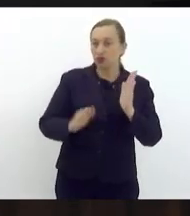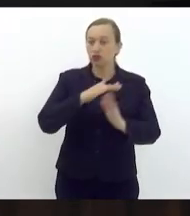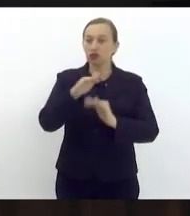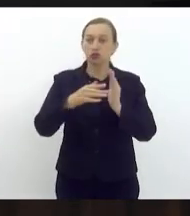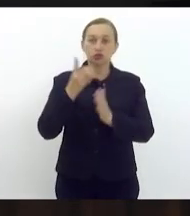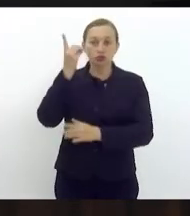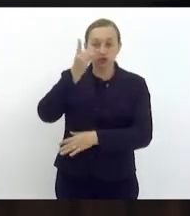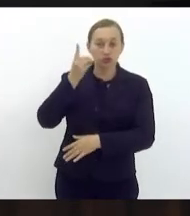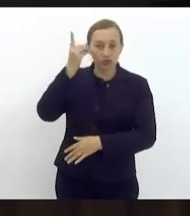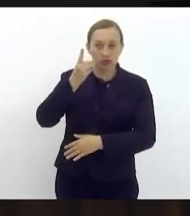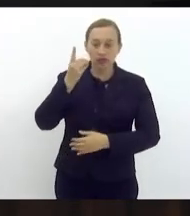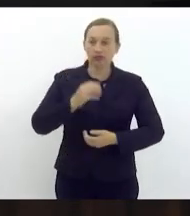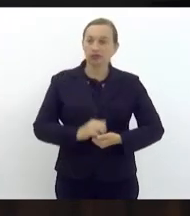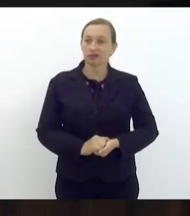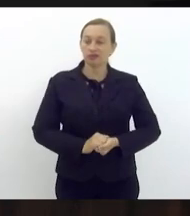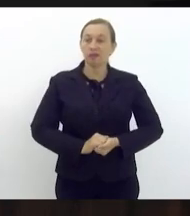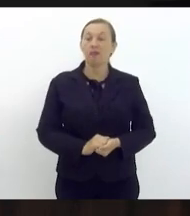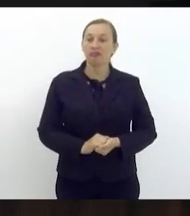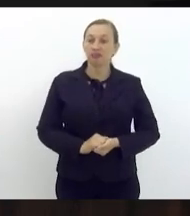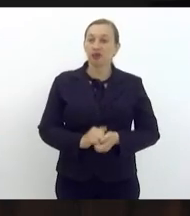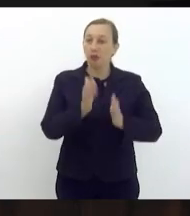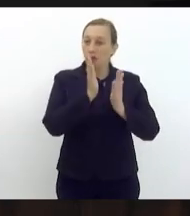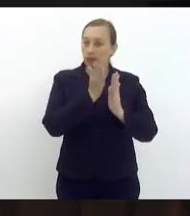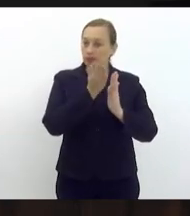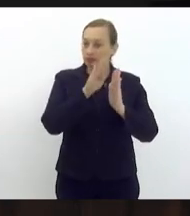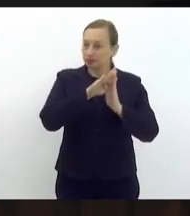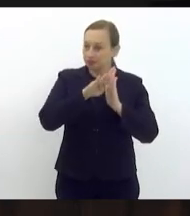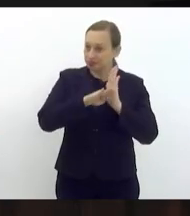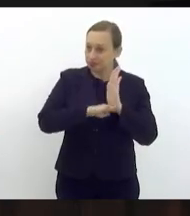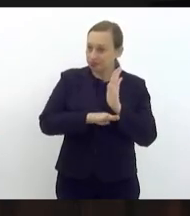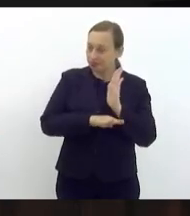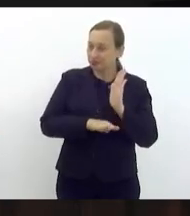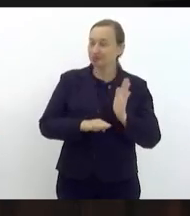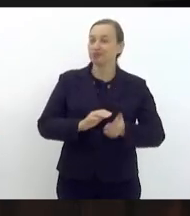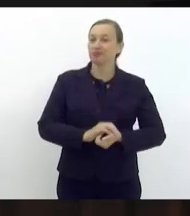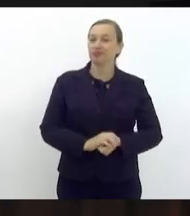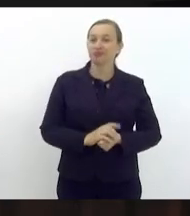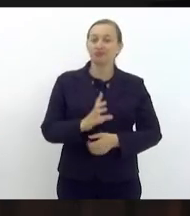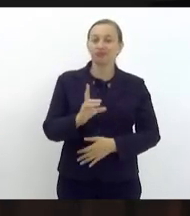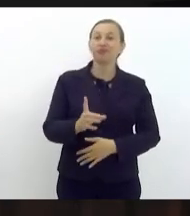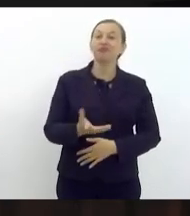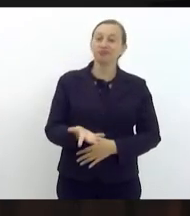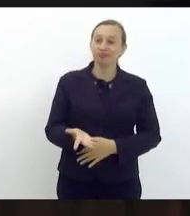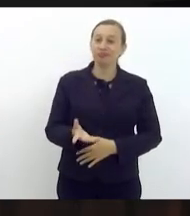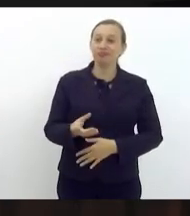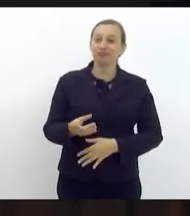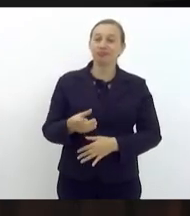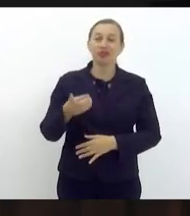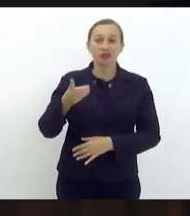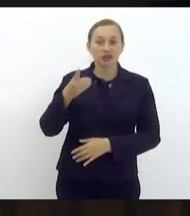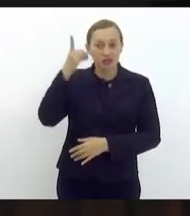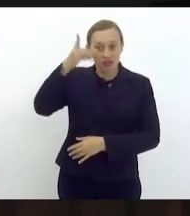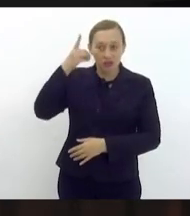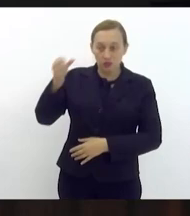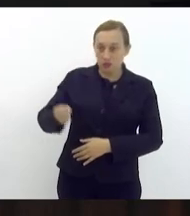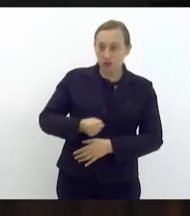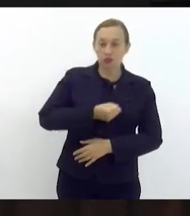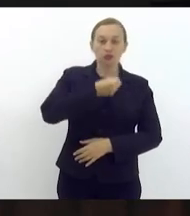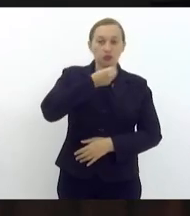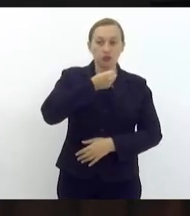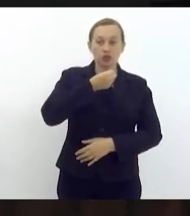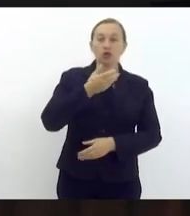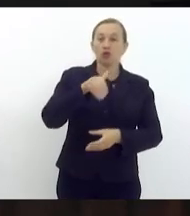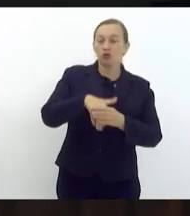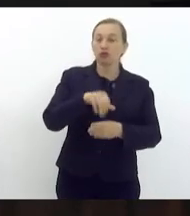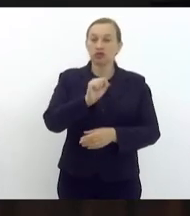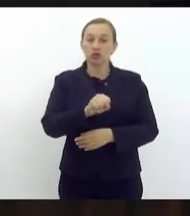deputados. Esclareço que se dará em ordem alfabética e os parlamentares declinados deverão vir ao microfone e proclamar em aberto seu voto